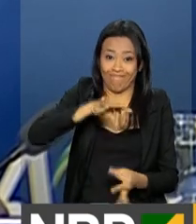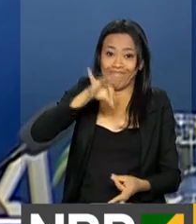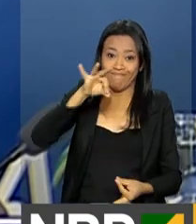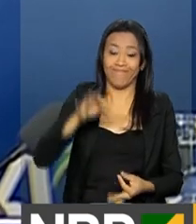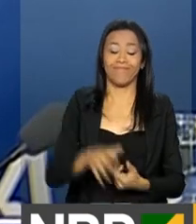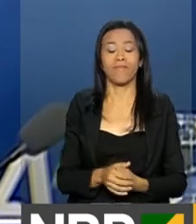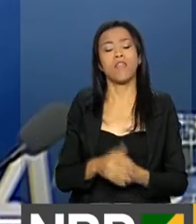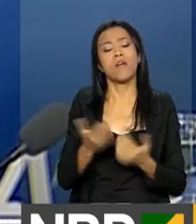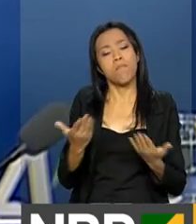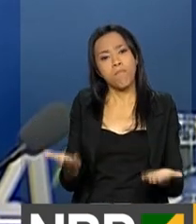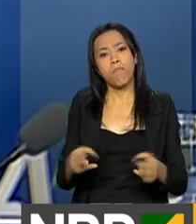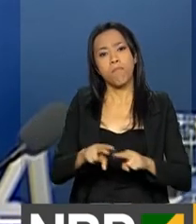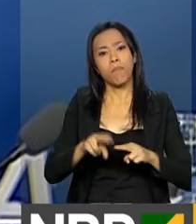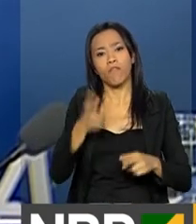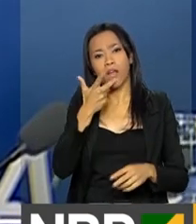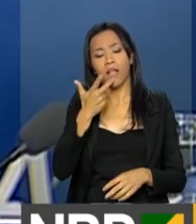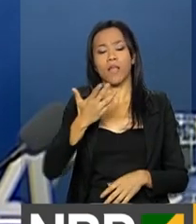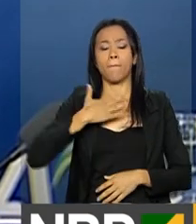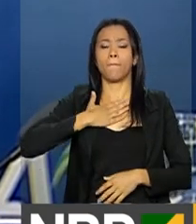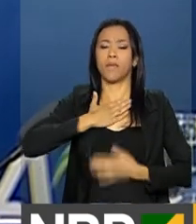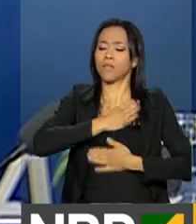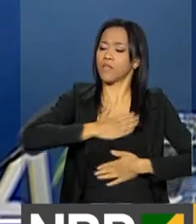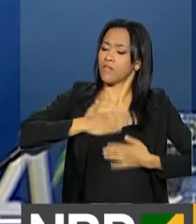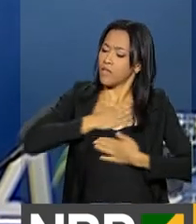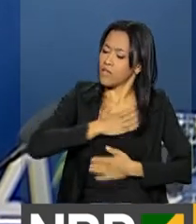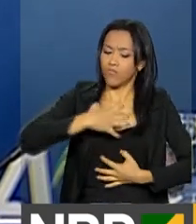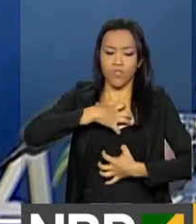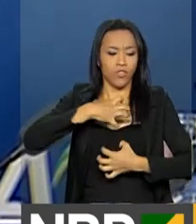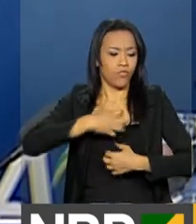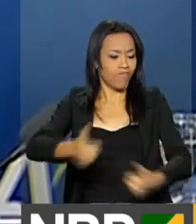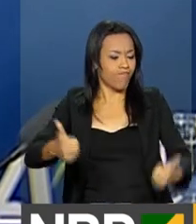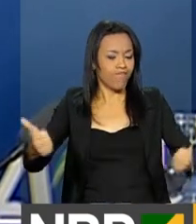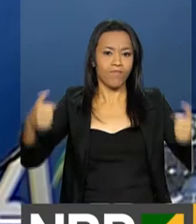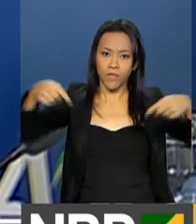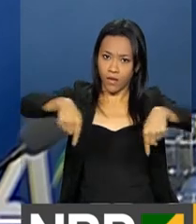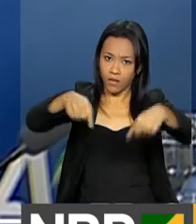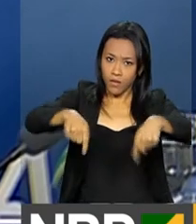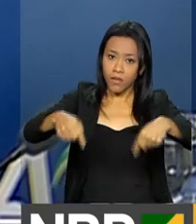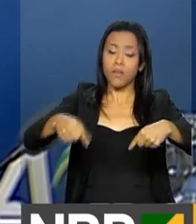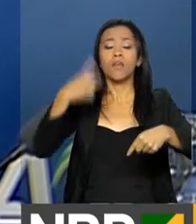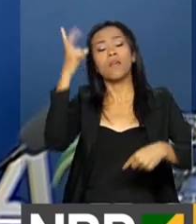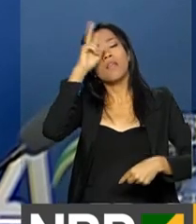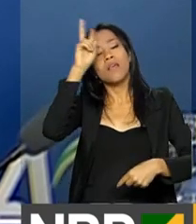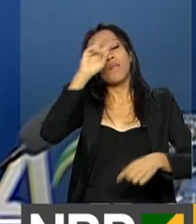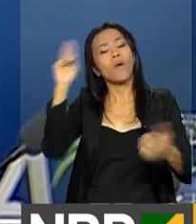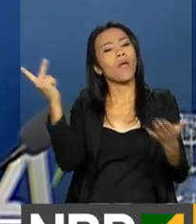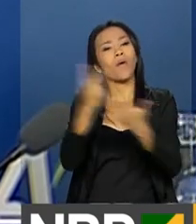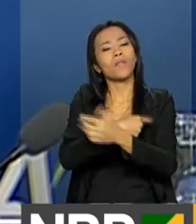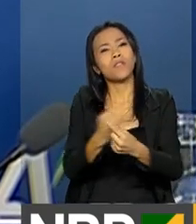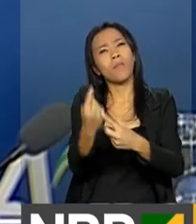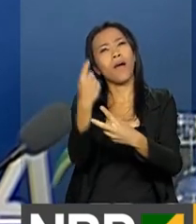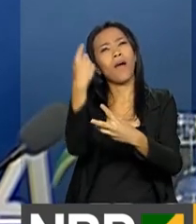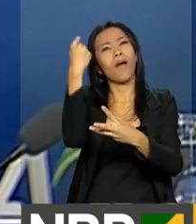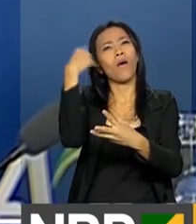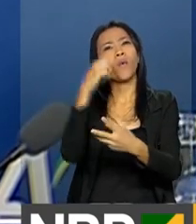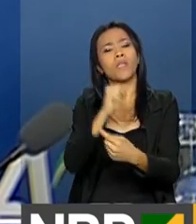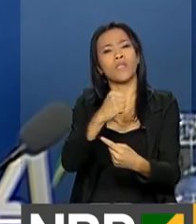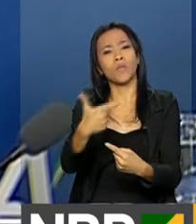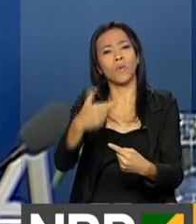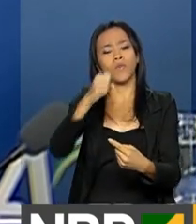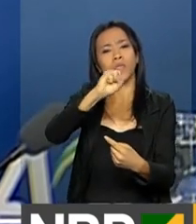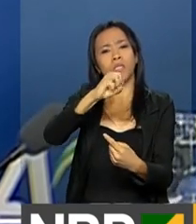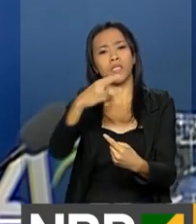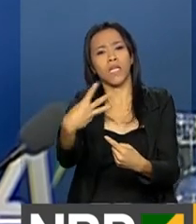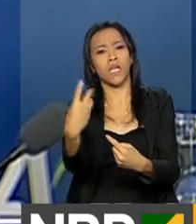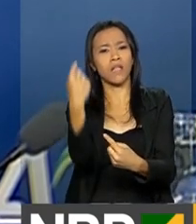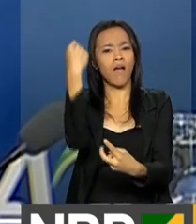Mas para dizer da minha satisfação de estar aqui e, convenhamos, para recordar um pouco os bons tempos de 82, 83,